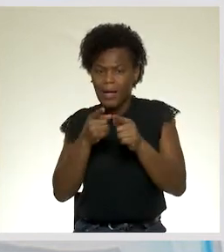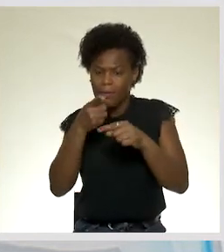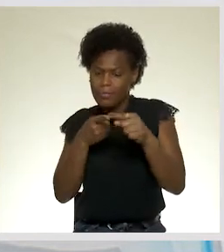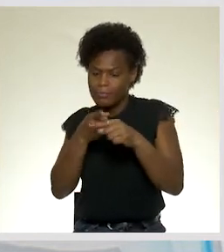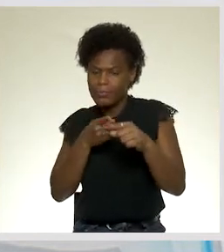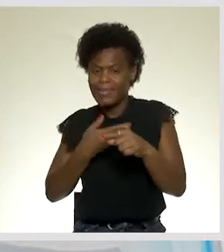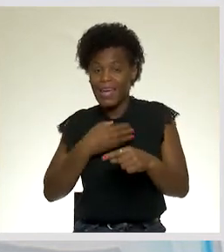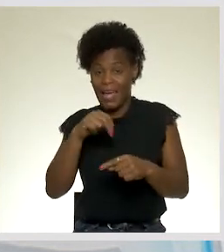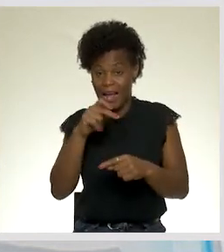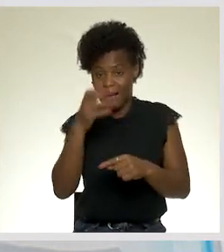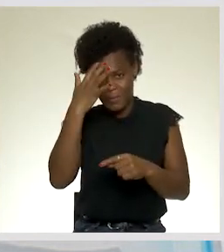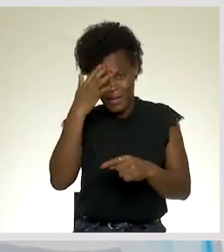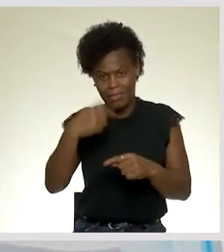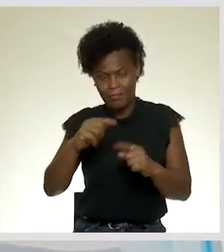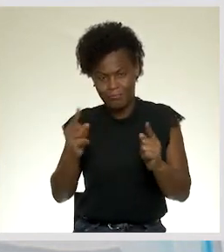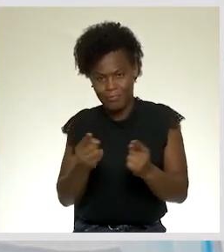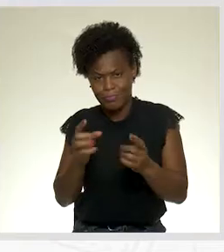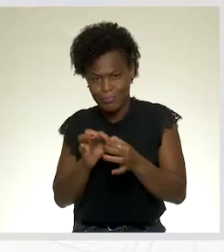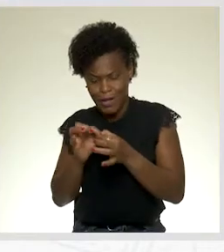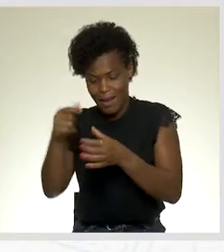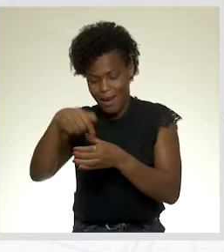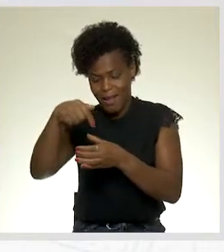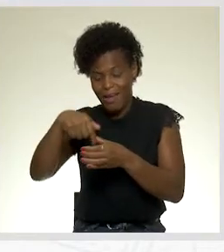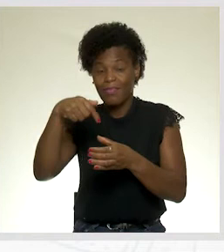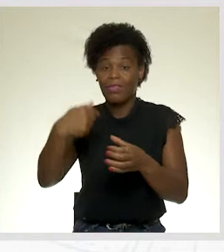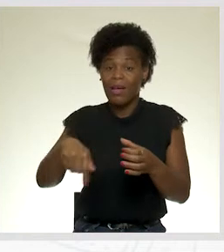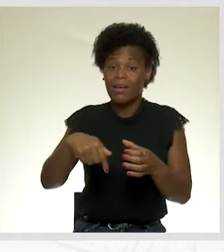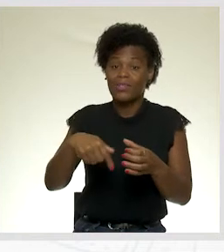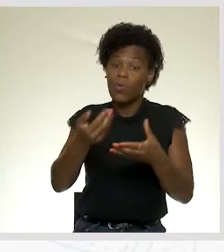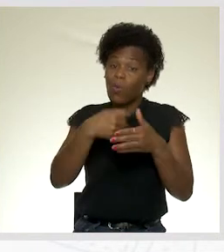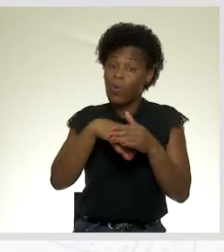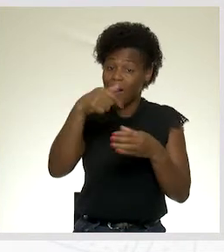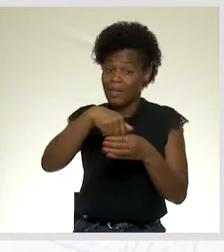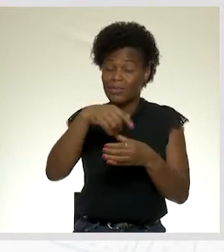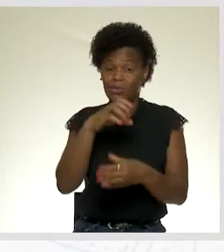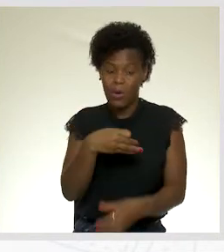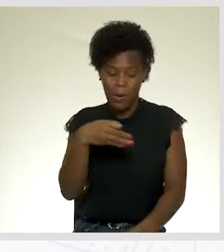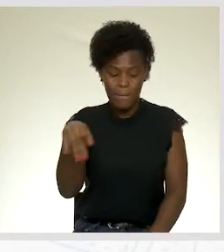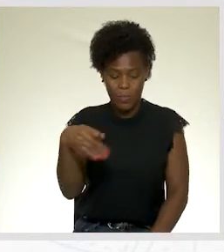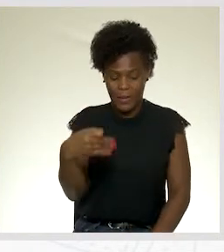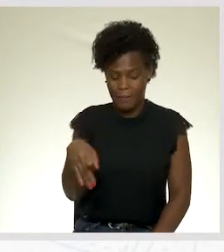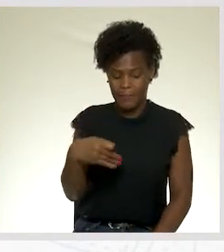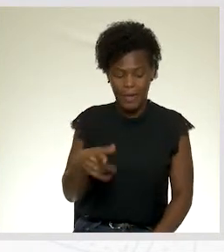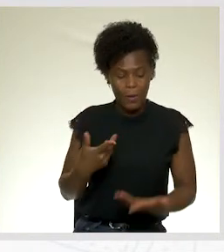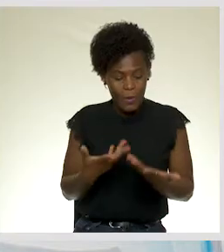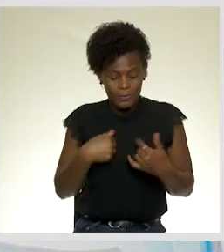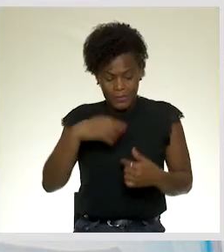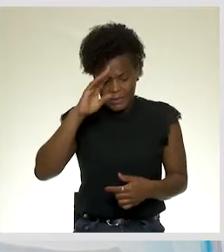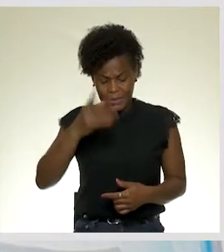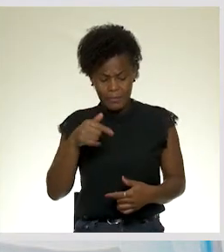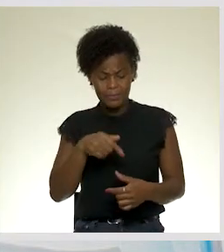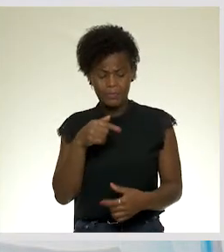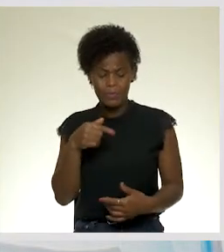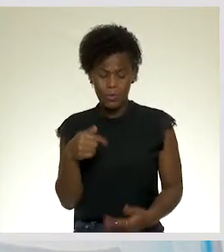de sintetizar proteínas. No entanto, sabe-se hoje, por exemplo, na espécie